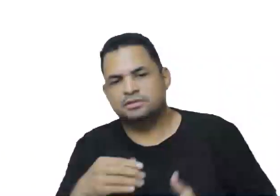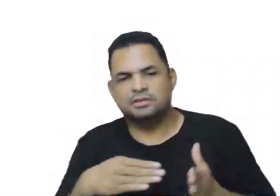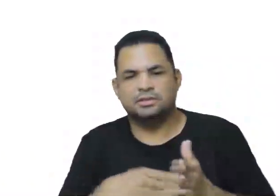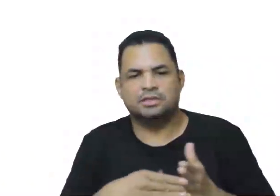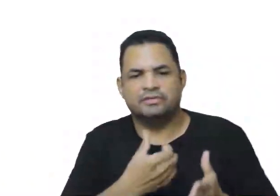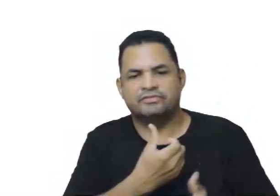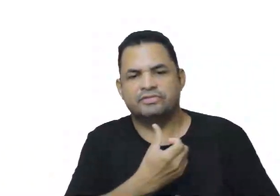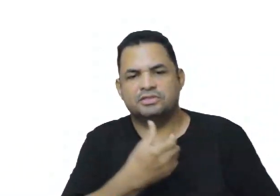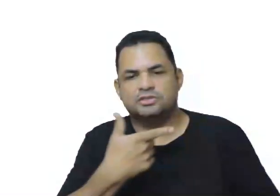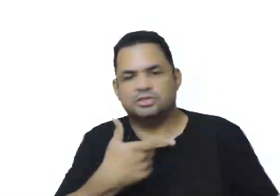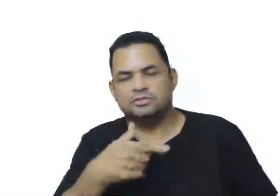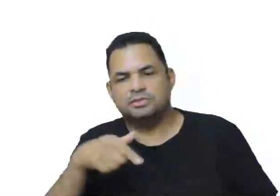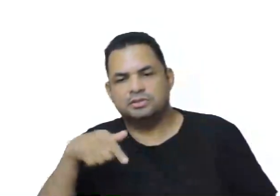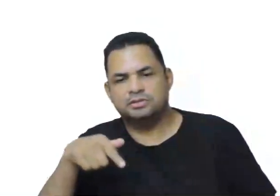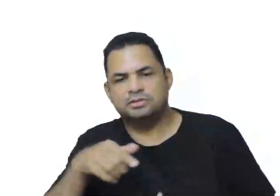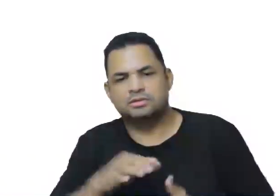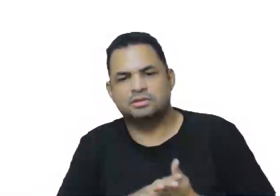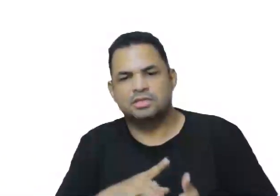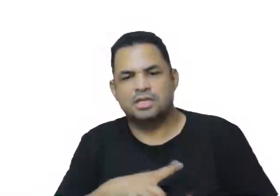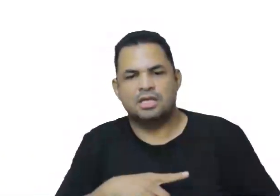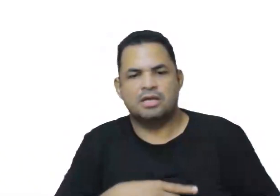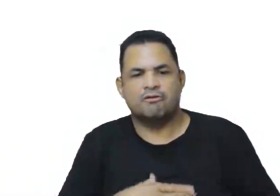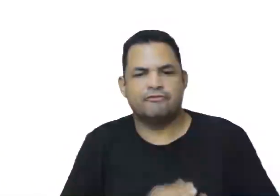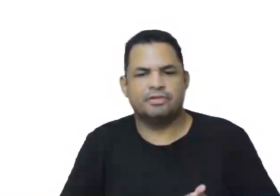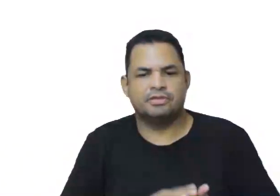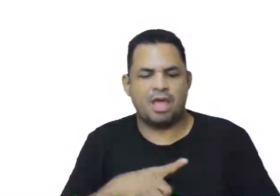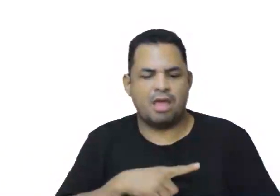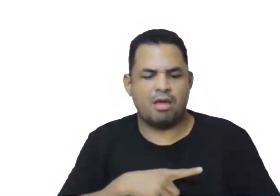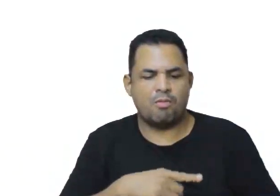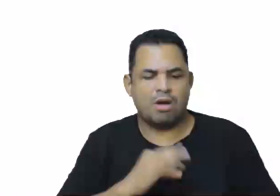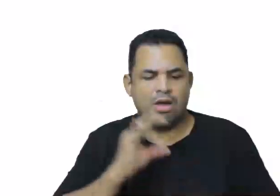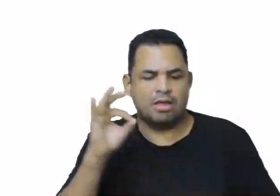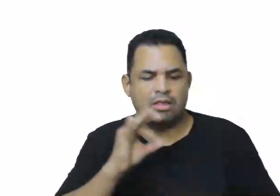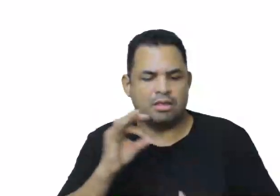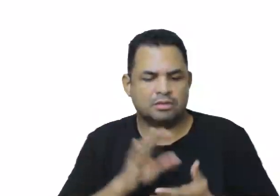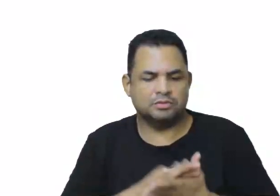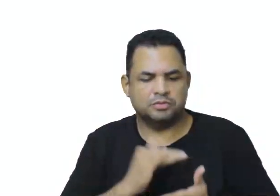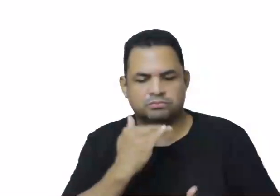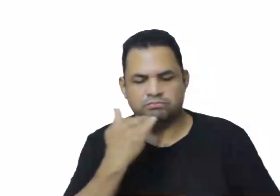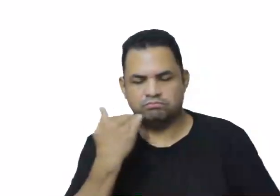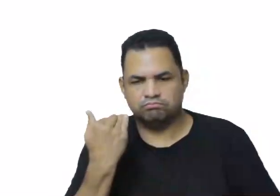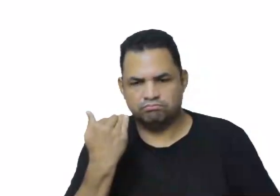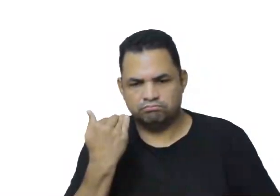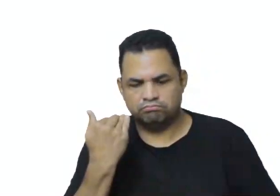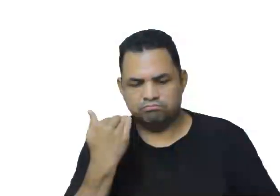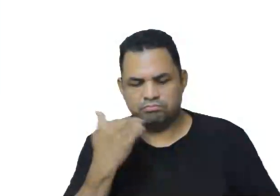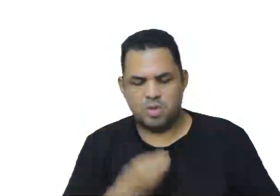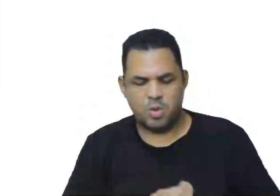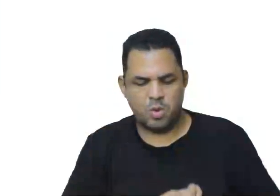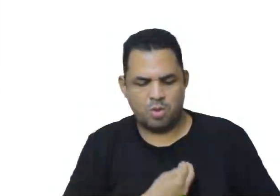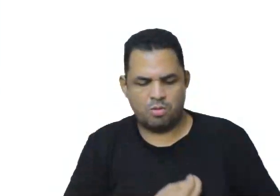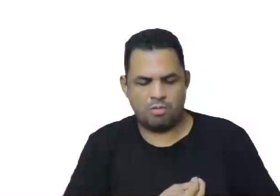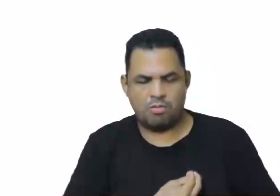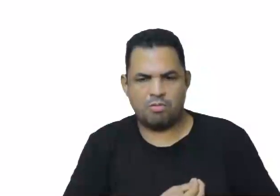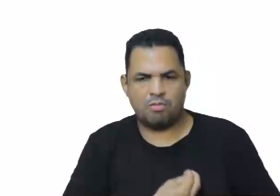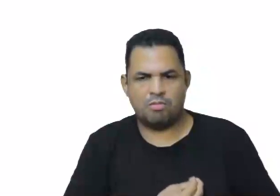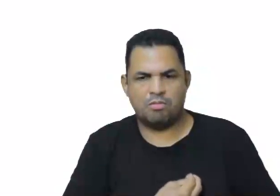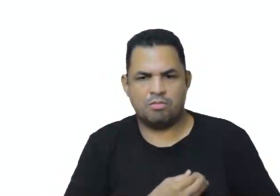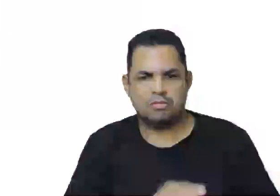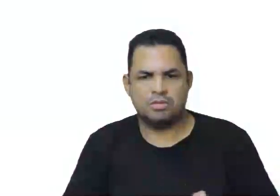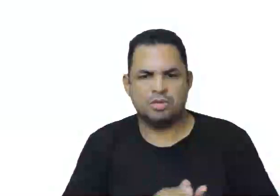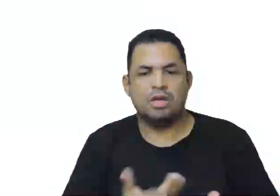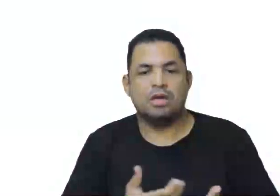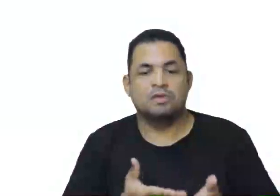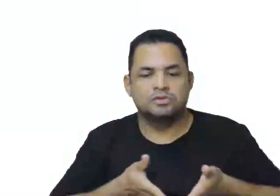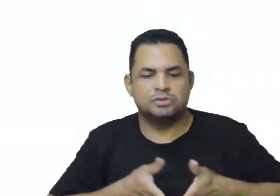geral, sobrevivem. Existe uma taxa de mortalidade para esses seres que são prematuros